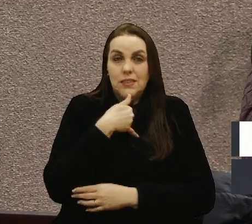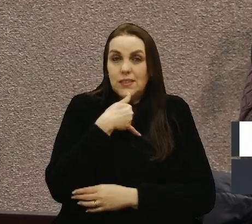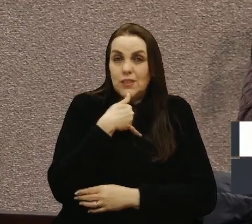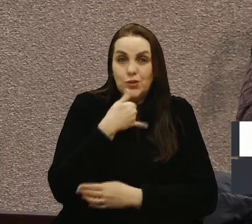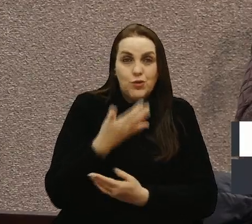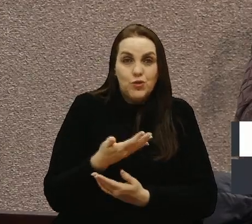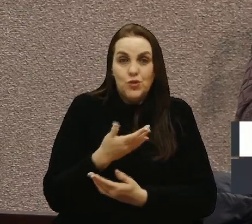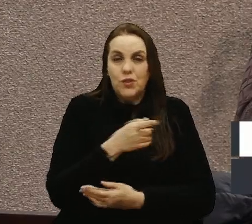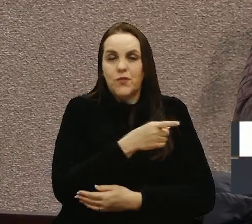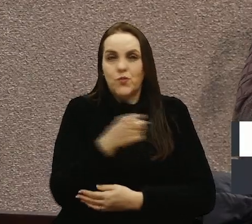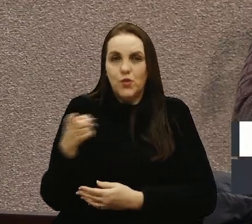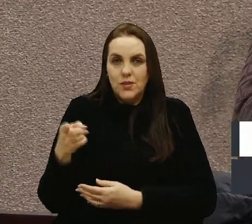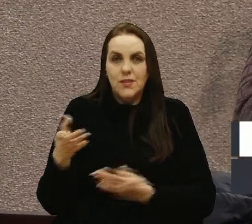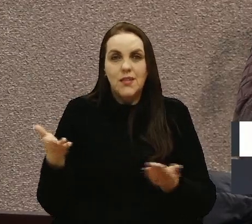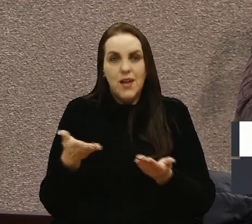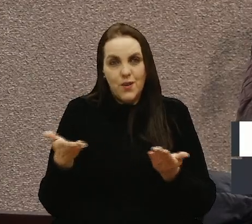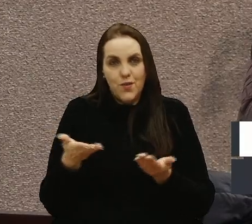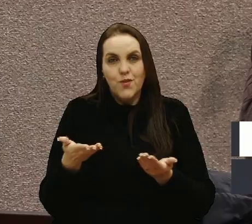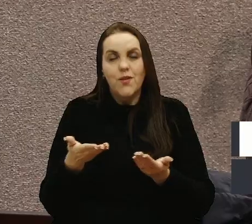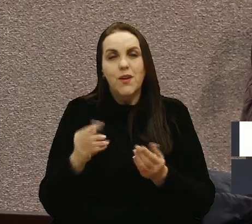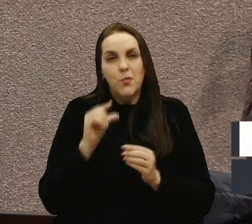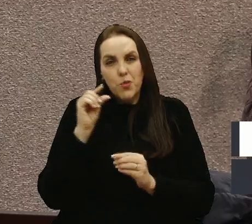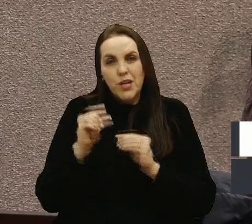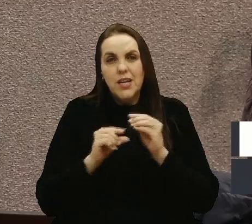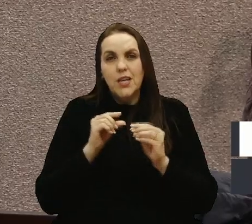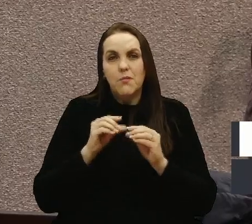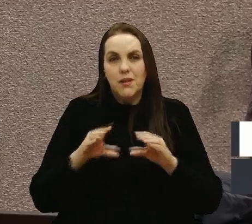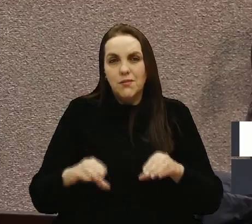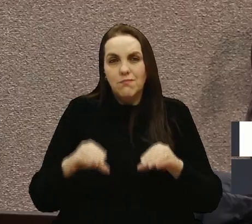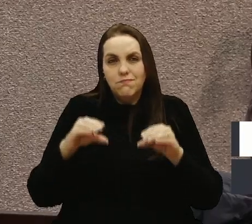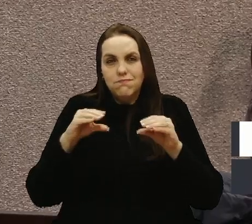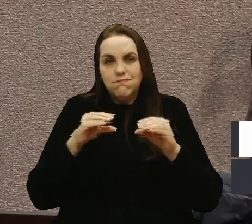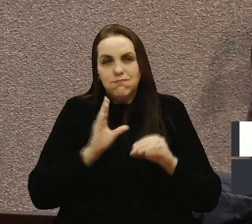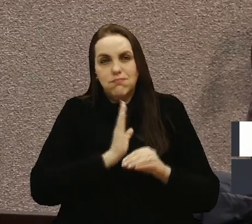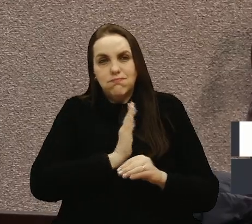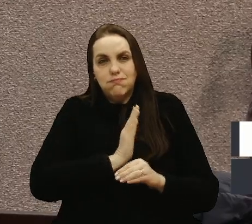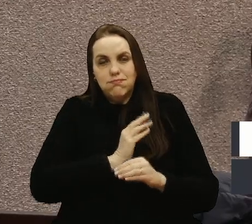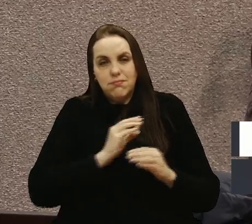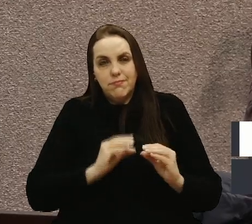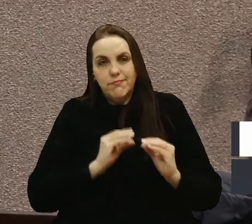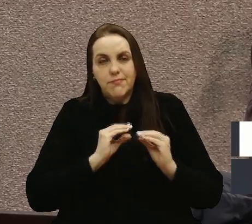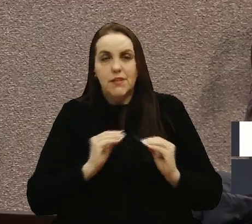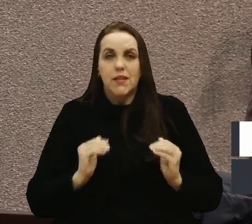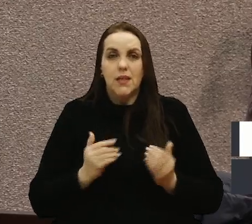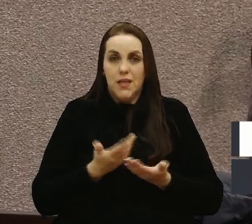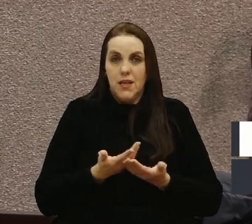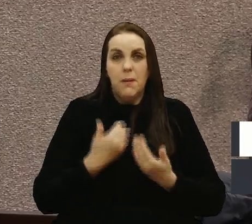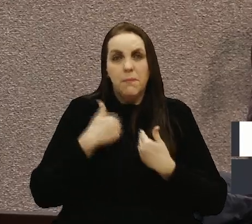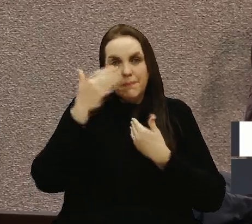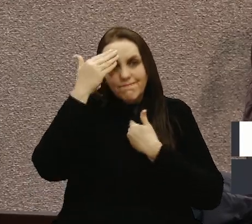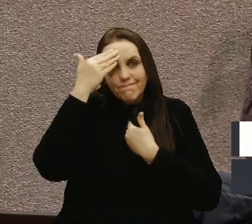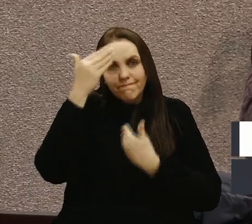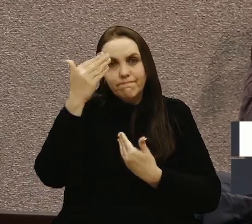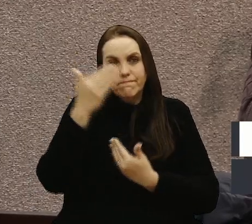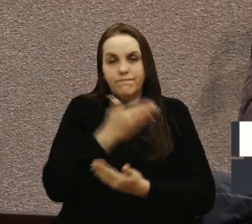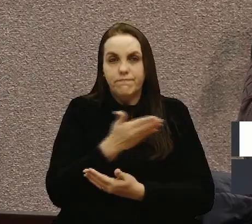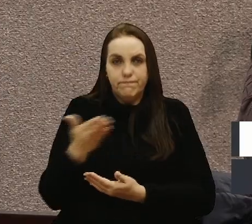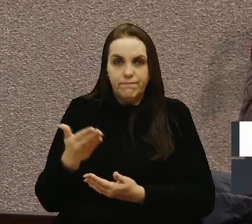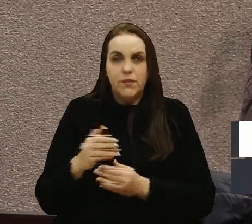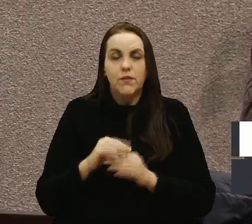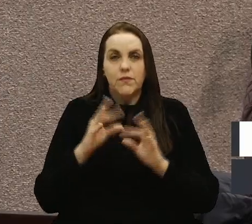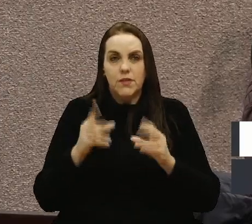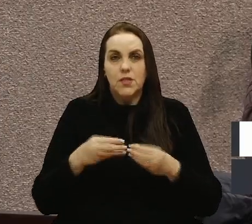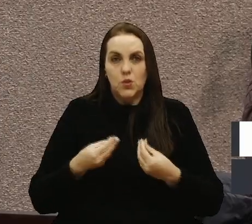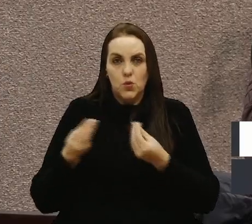E vocês agora colocaram um pouco mais de aquecimento nos corações dessas pessoas. O meu muito obrigado